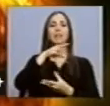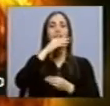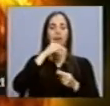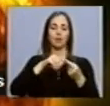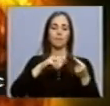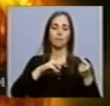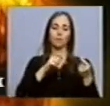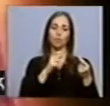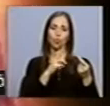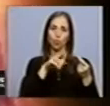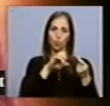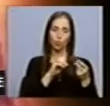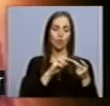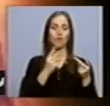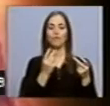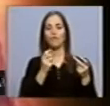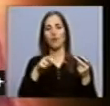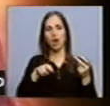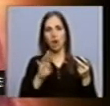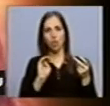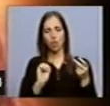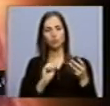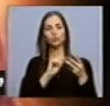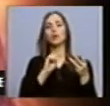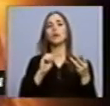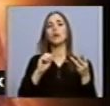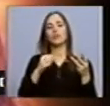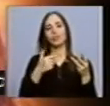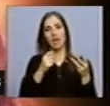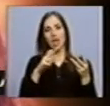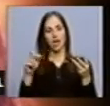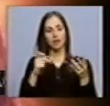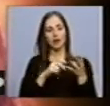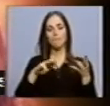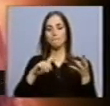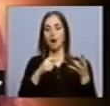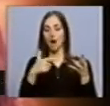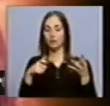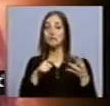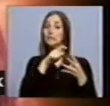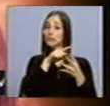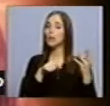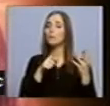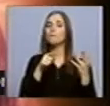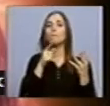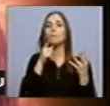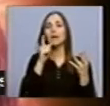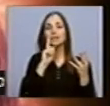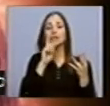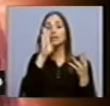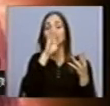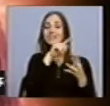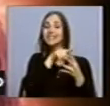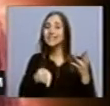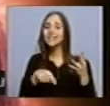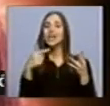Mas isso tinha piada se esses poeiras tivessem um revestimento de neve e gelo orgânico, de modo a que pudessem colar